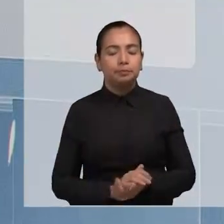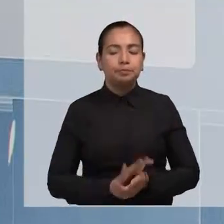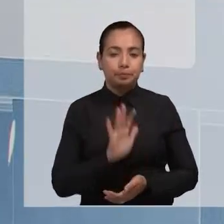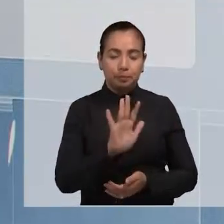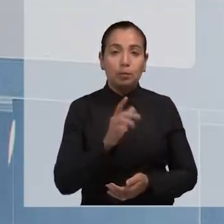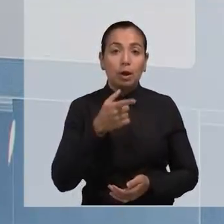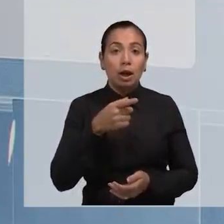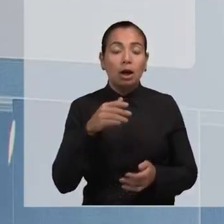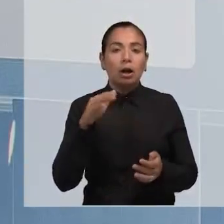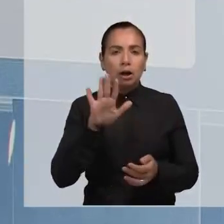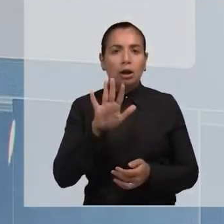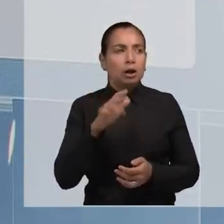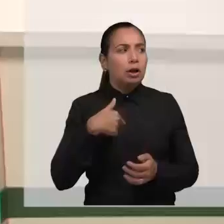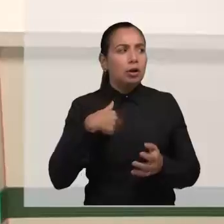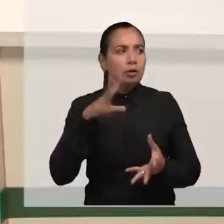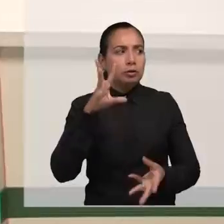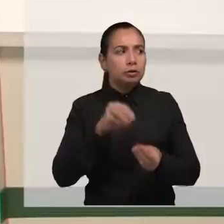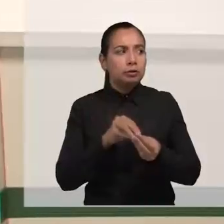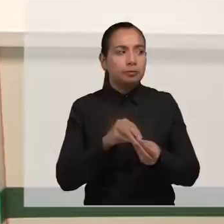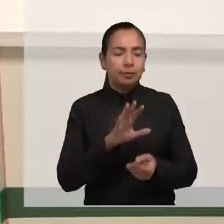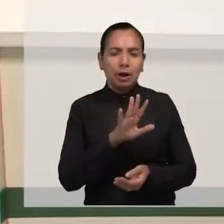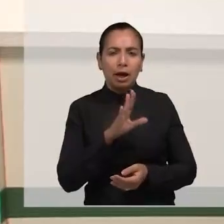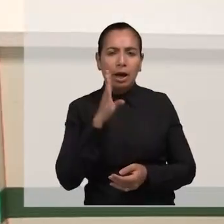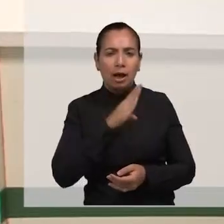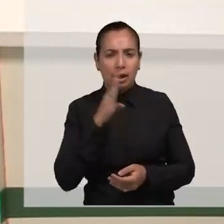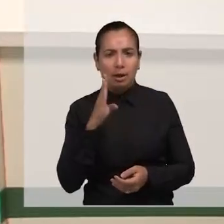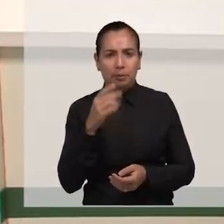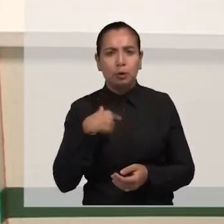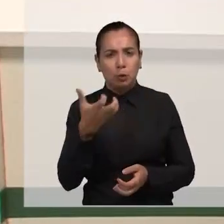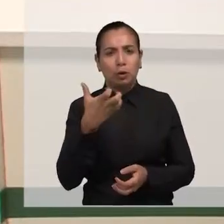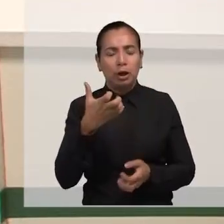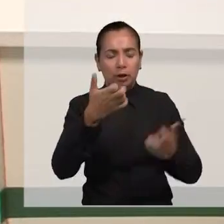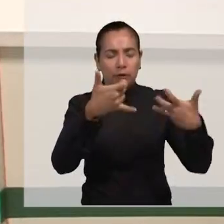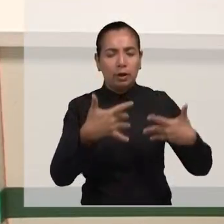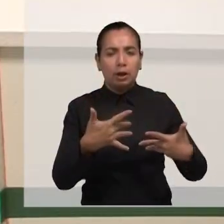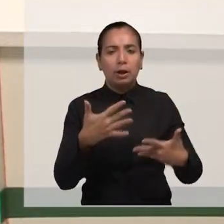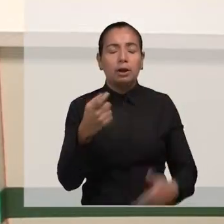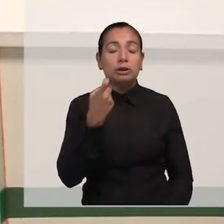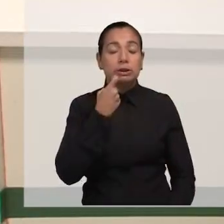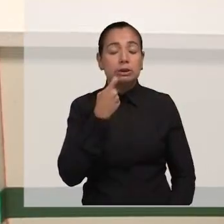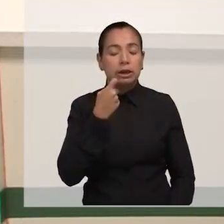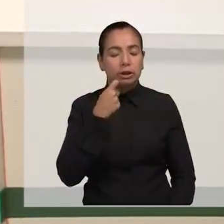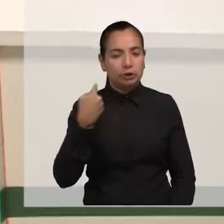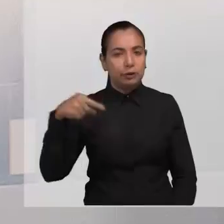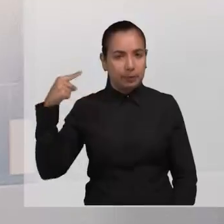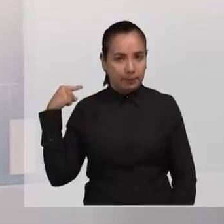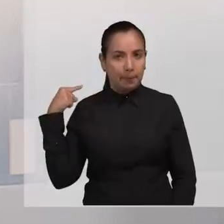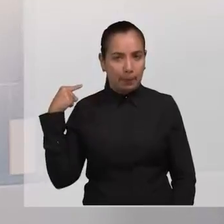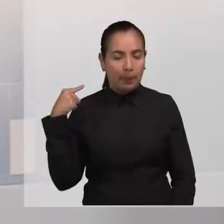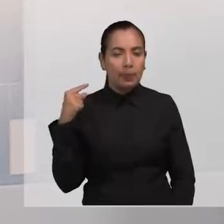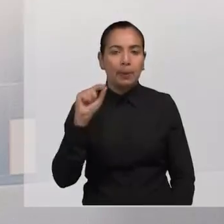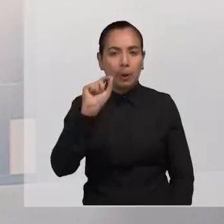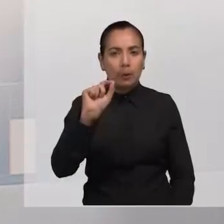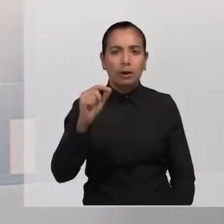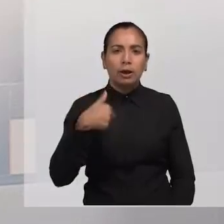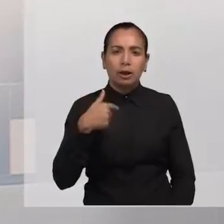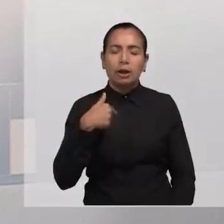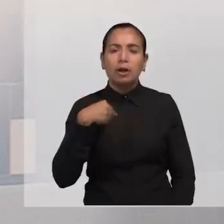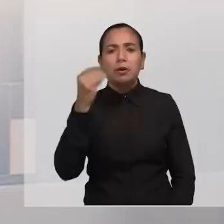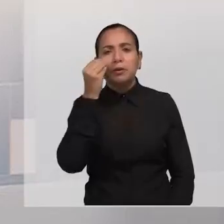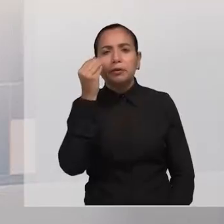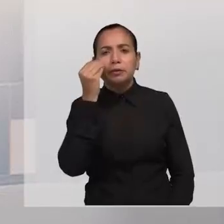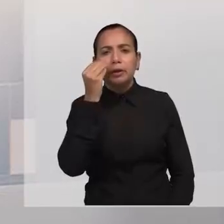sexta-feira... Só para encerrar a história do Ciro. Eu quero pegar uma carona na sua fala. Na última sexta-feira, eu escutando seu programa na